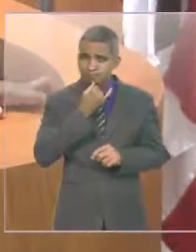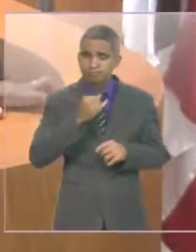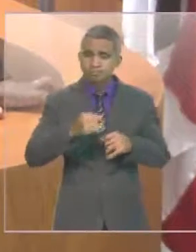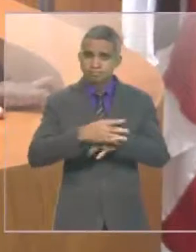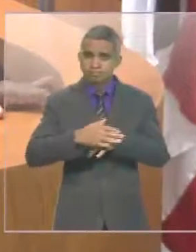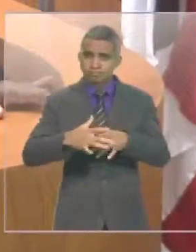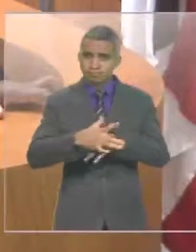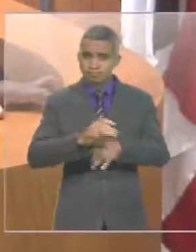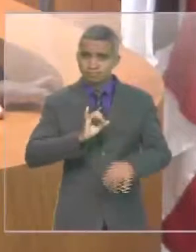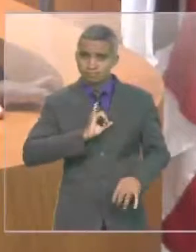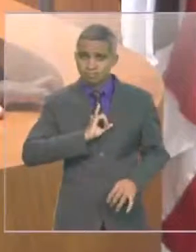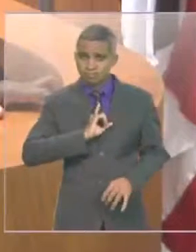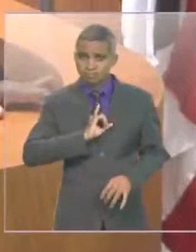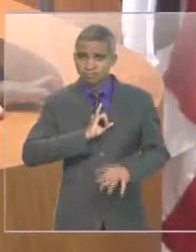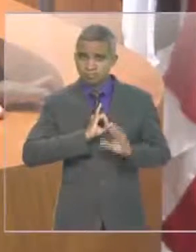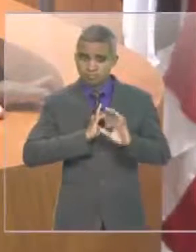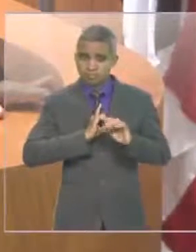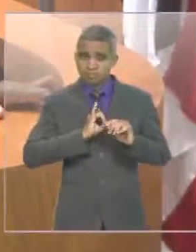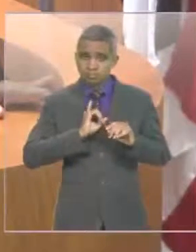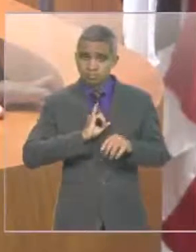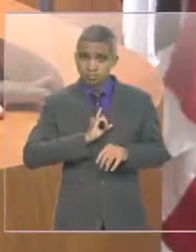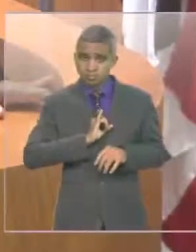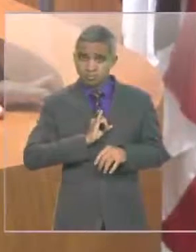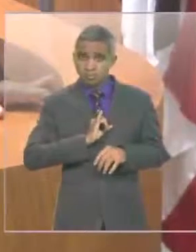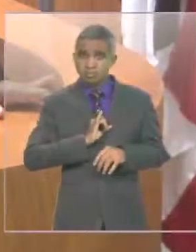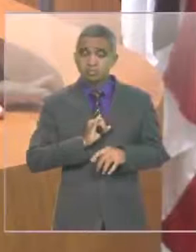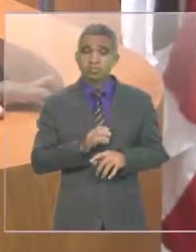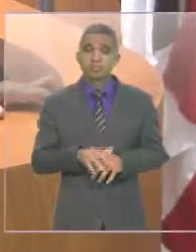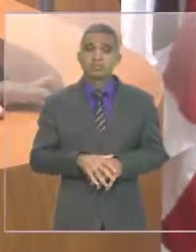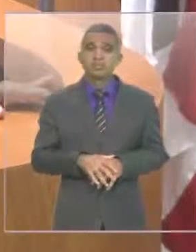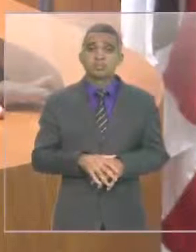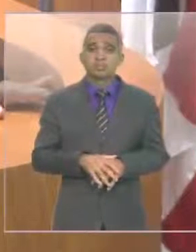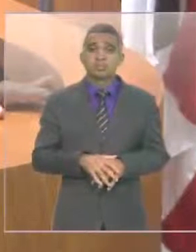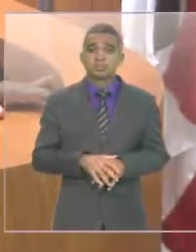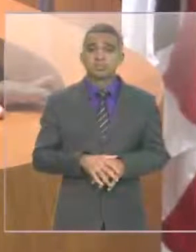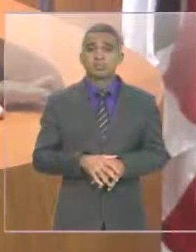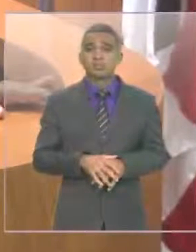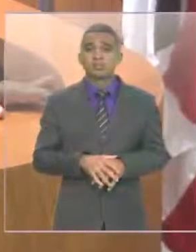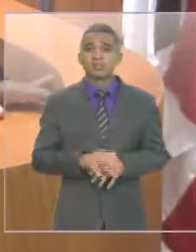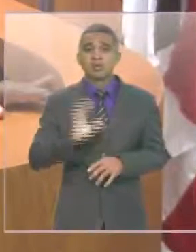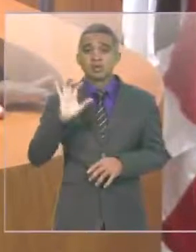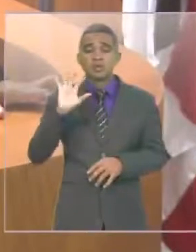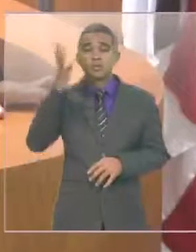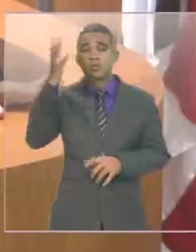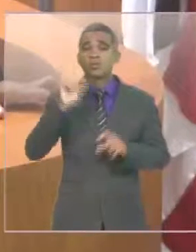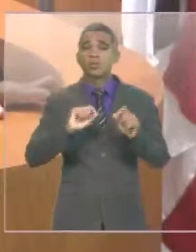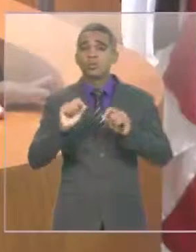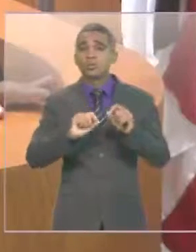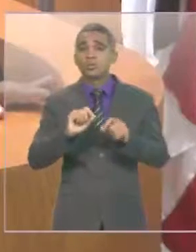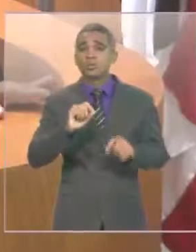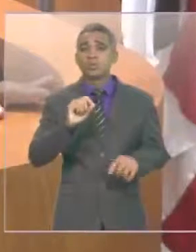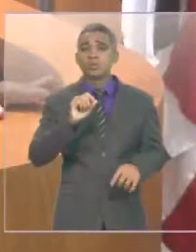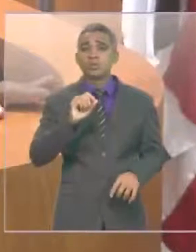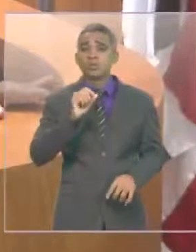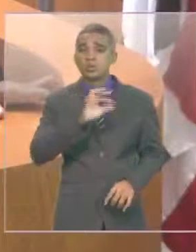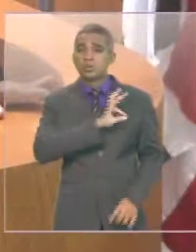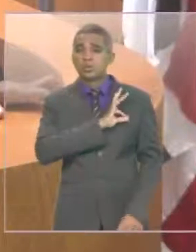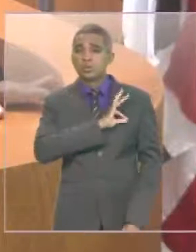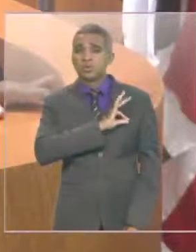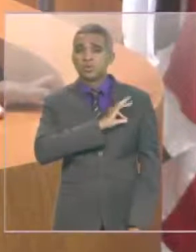se precisamente mas os colegas é lotado no batalhão de lá onde vitimou soldado erasmo barra